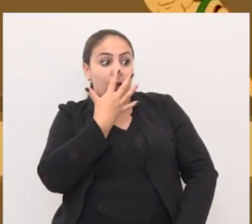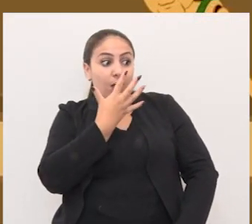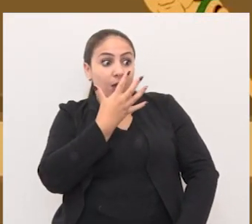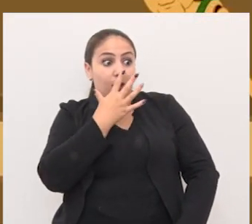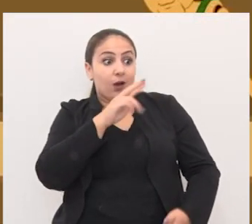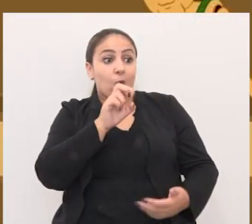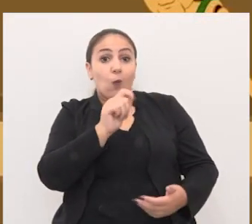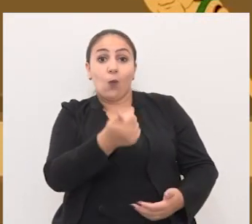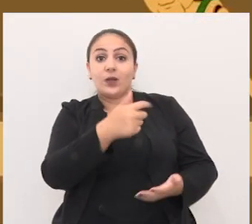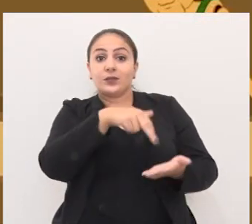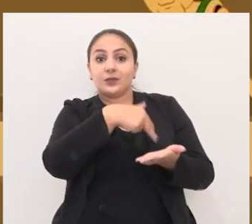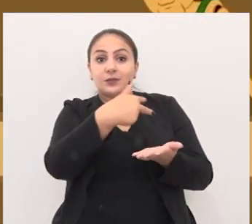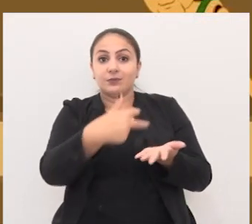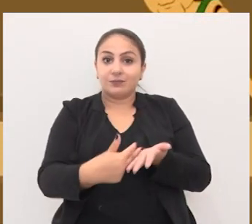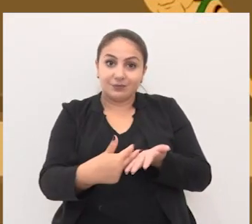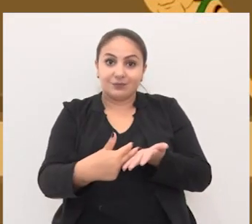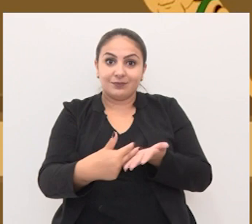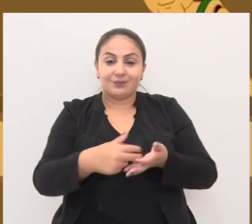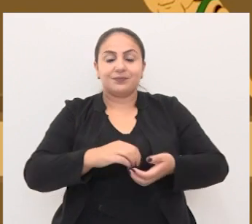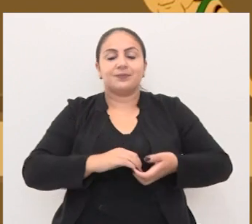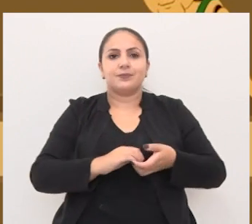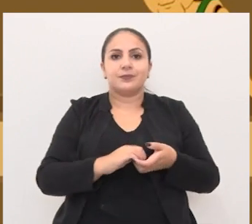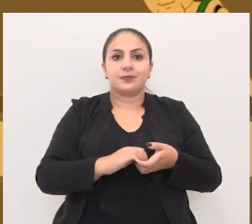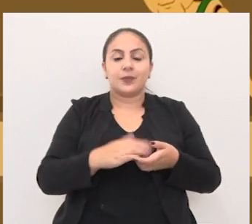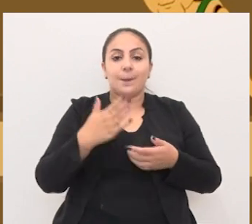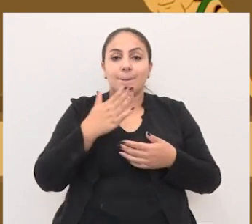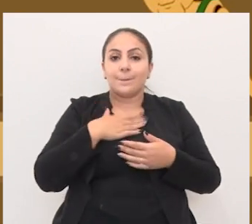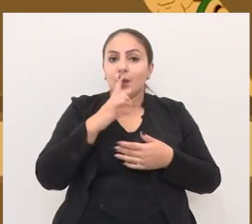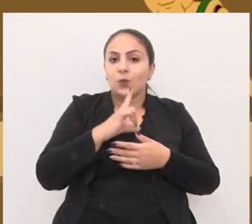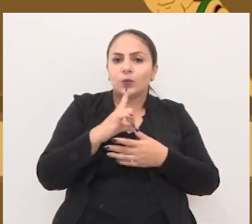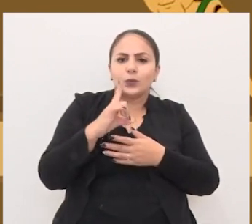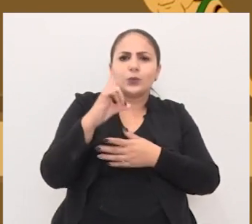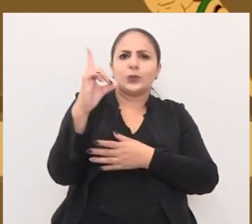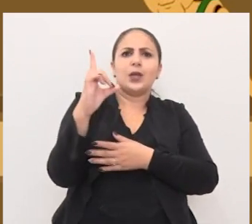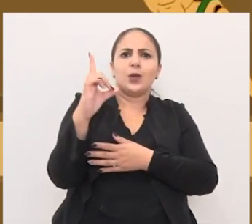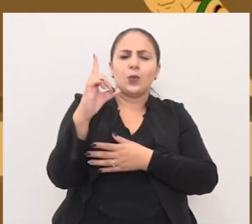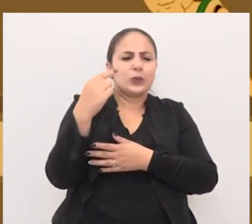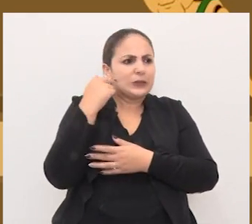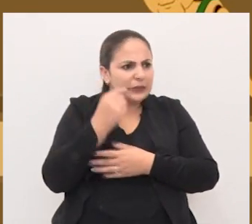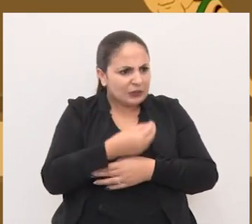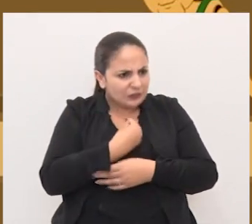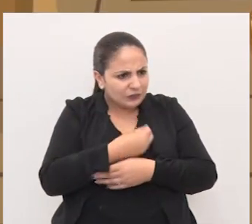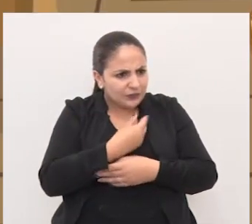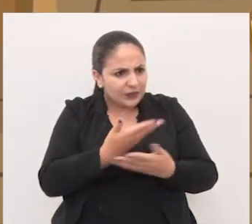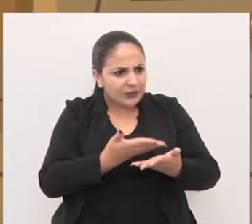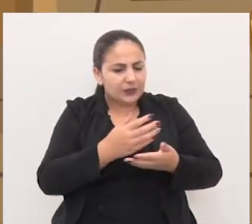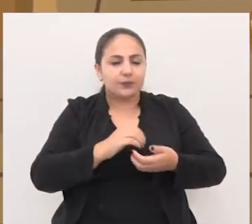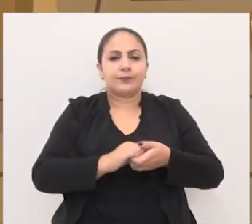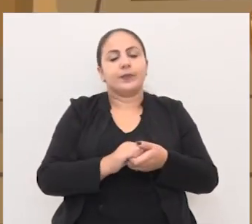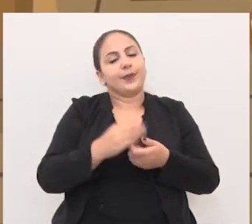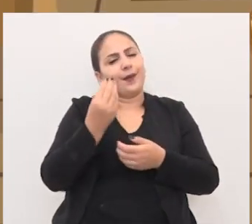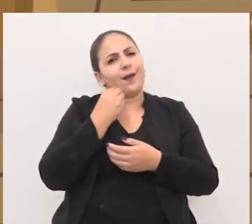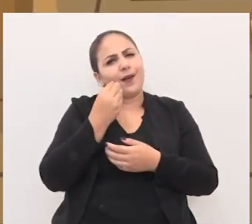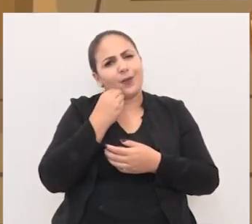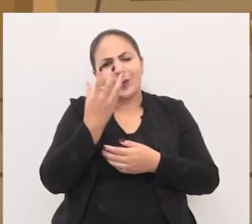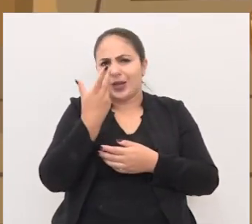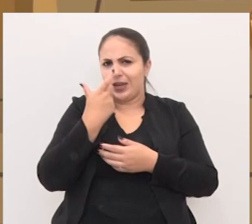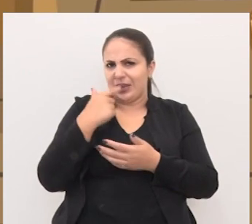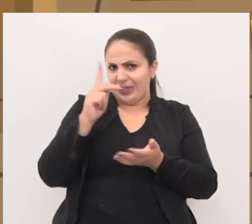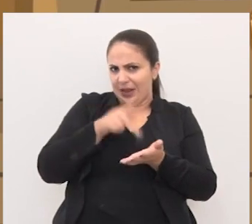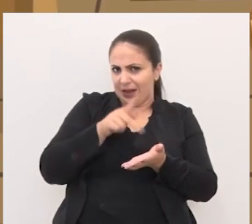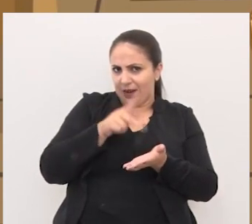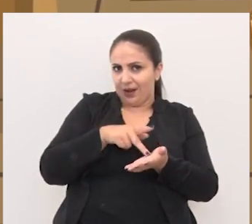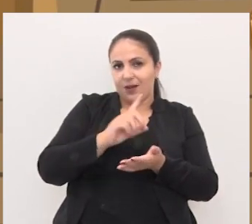para não desmaiar. Meu Deus, este boneco está vivo! É claro que não era uma criança